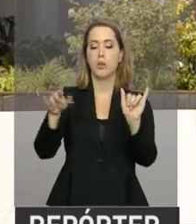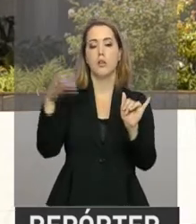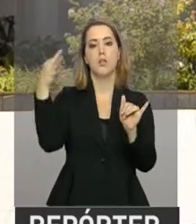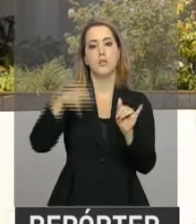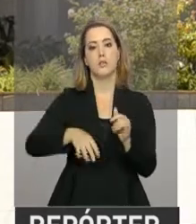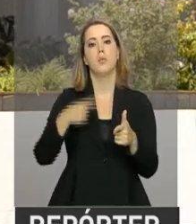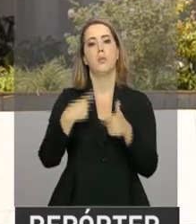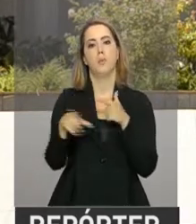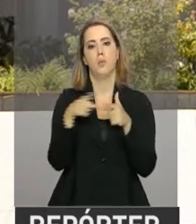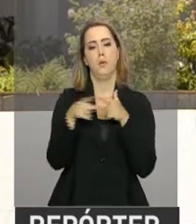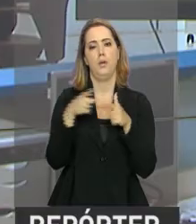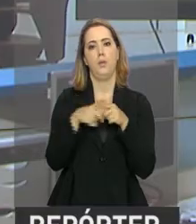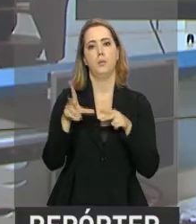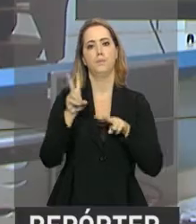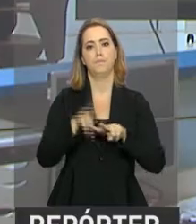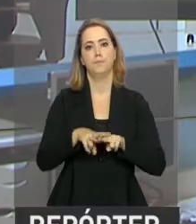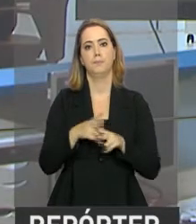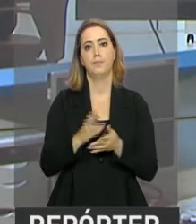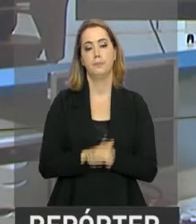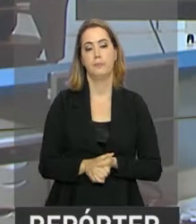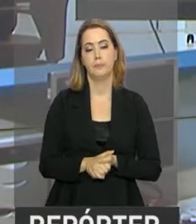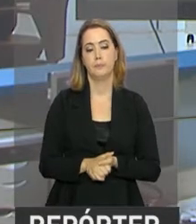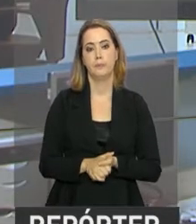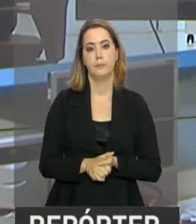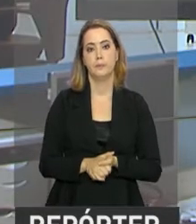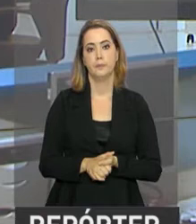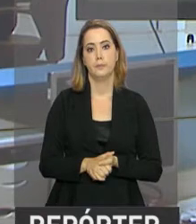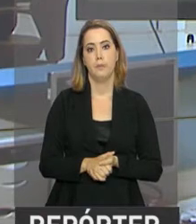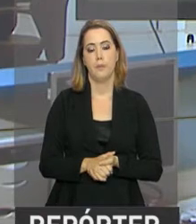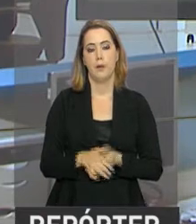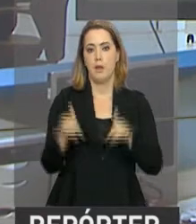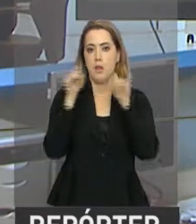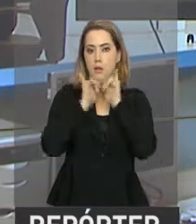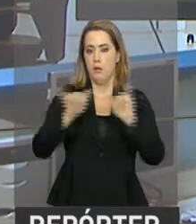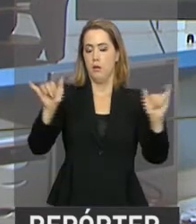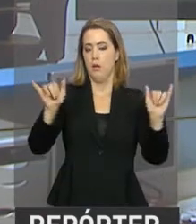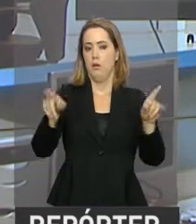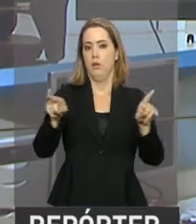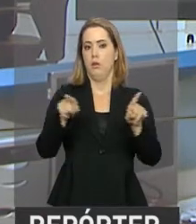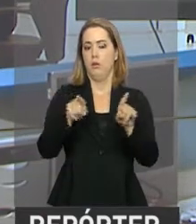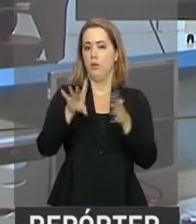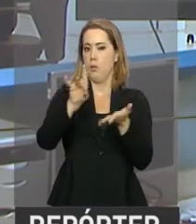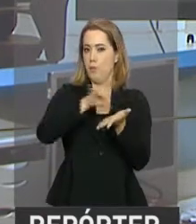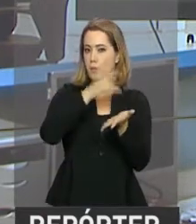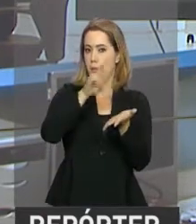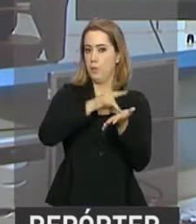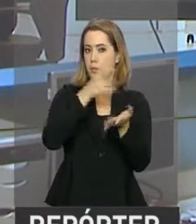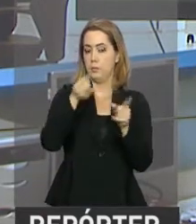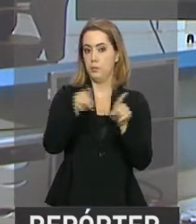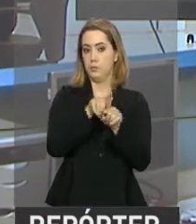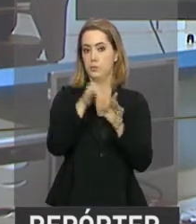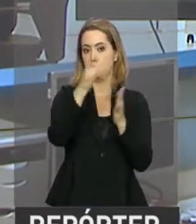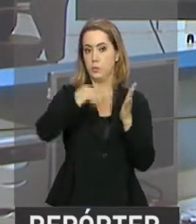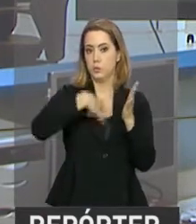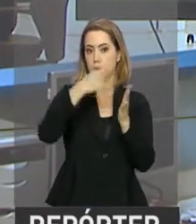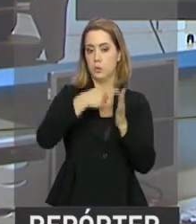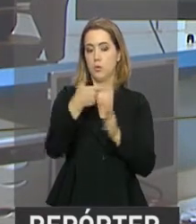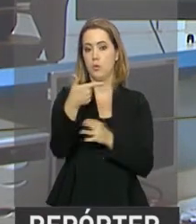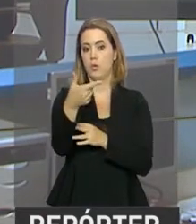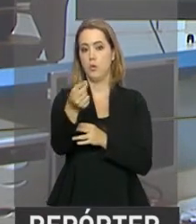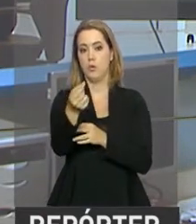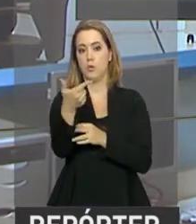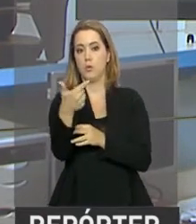de divisas ea declaração retificadora da regularização de ativos no exterior referente ao ano de